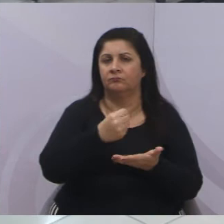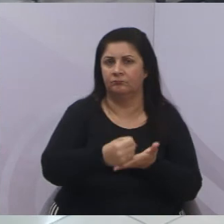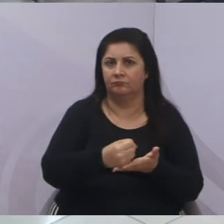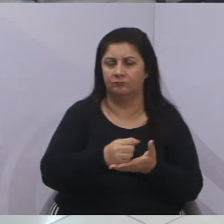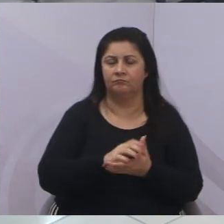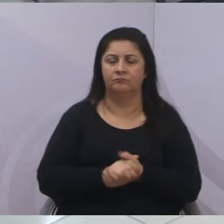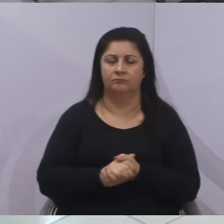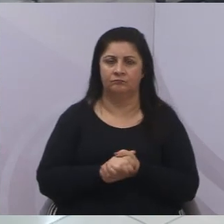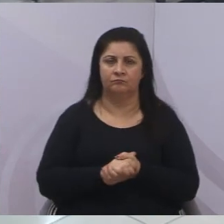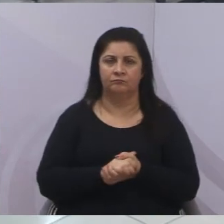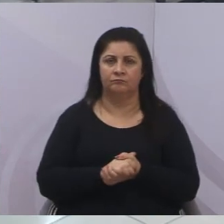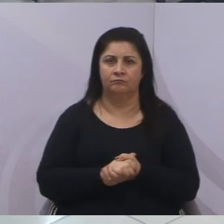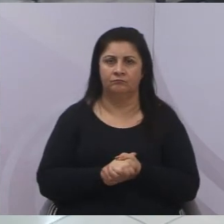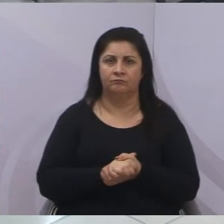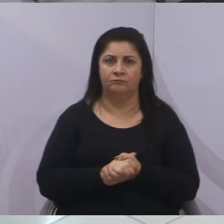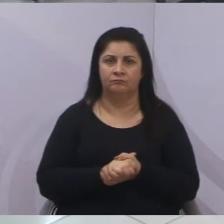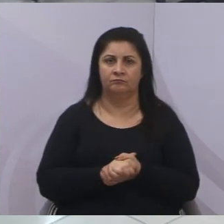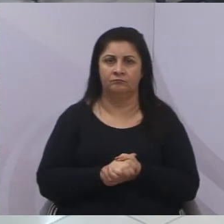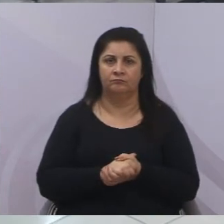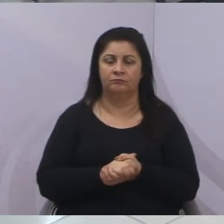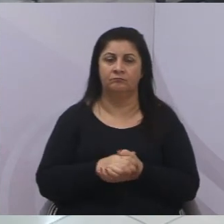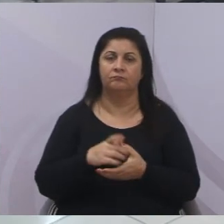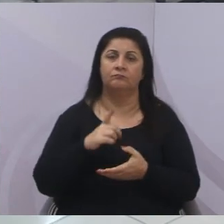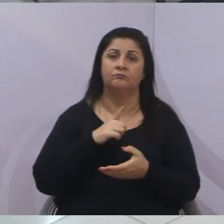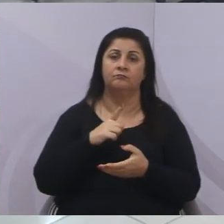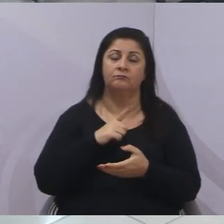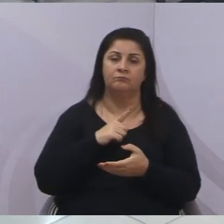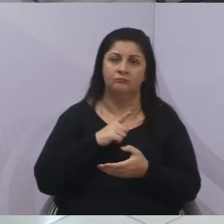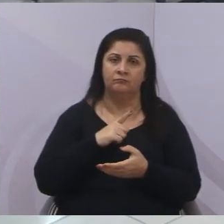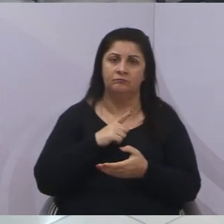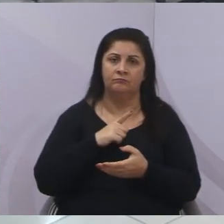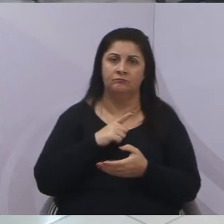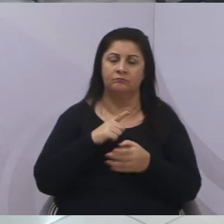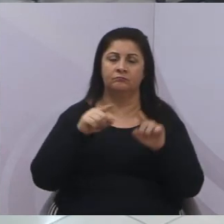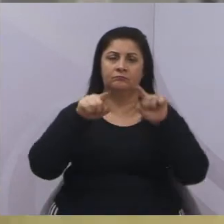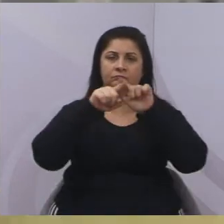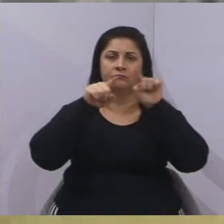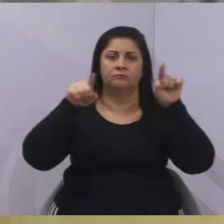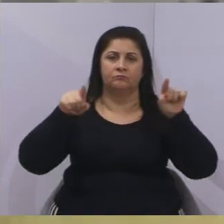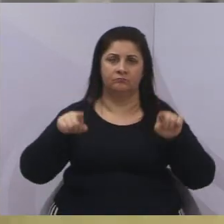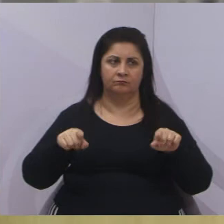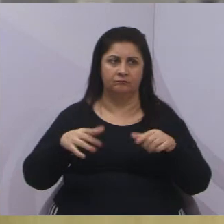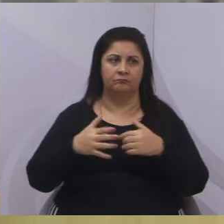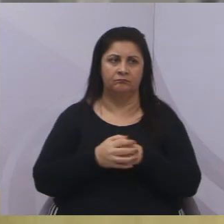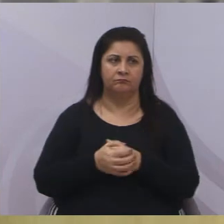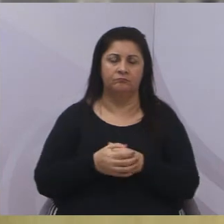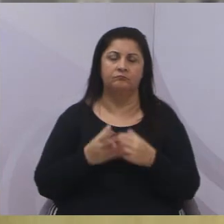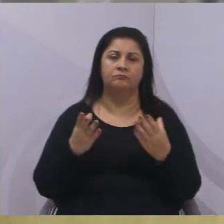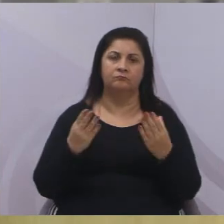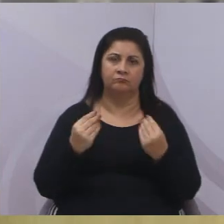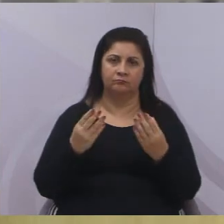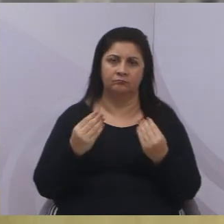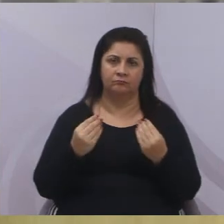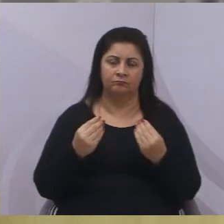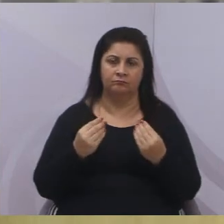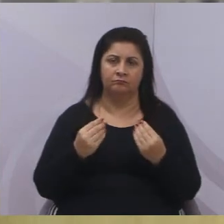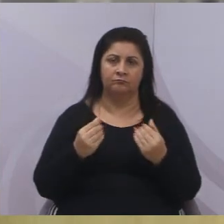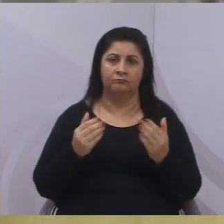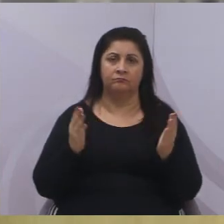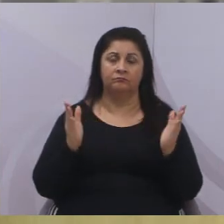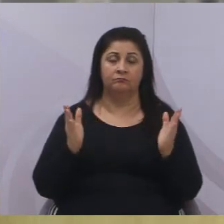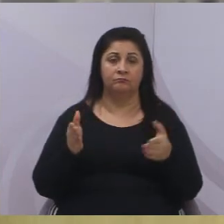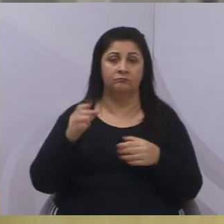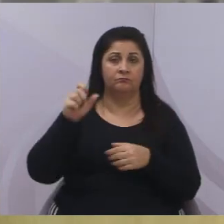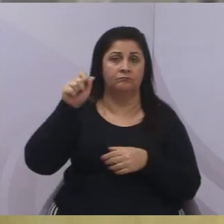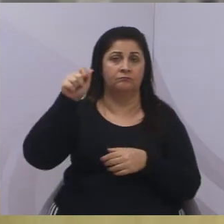tentando, a gente tem servidor próprio, que muitos, como mencionou o vereador Hernani, estão se